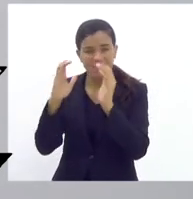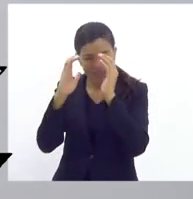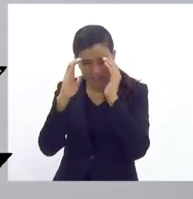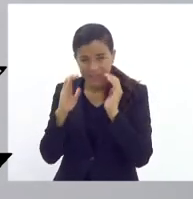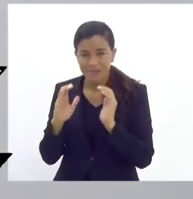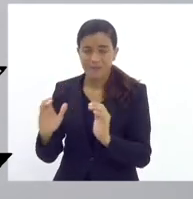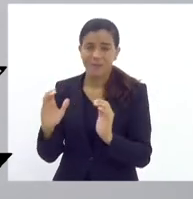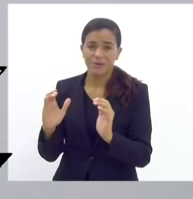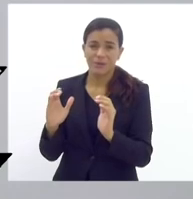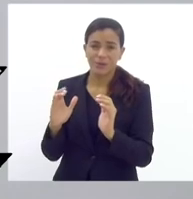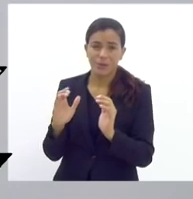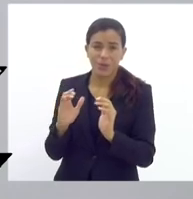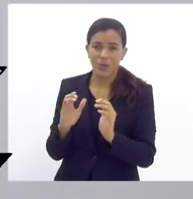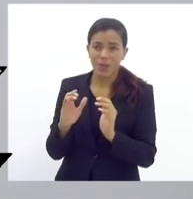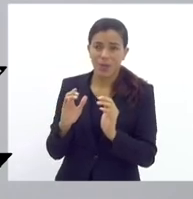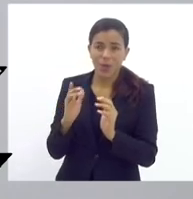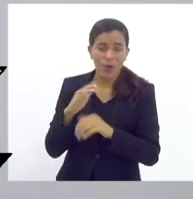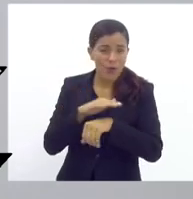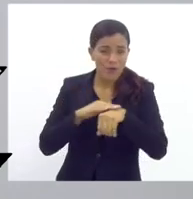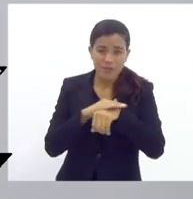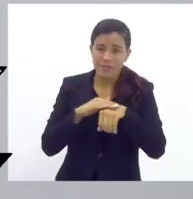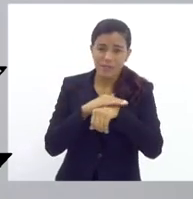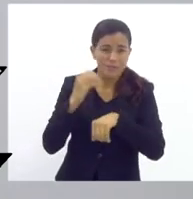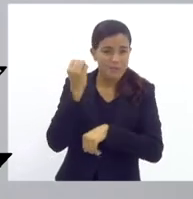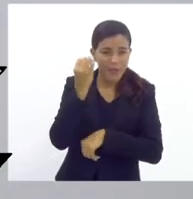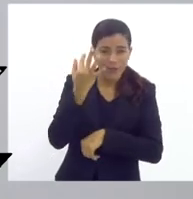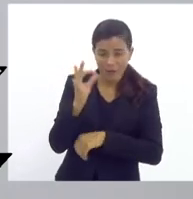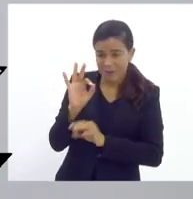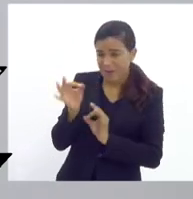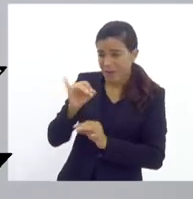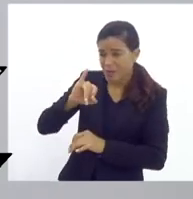falei com eles essa madrugada né